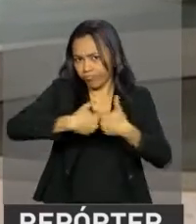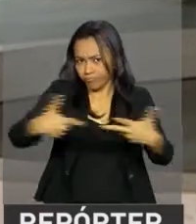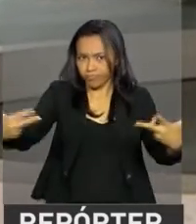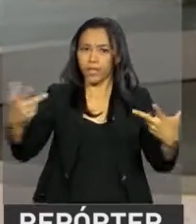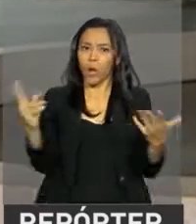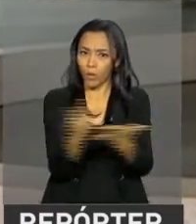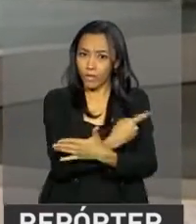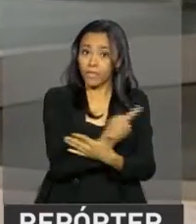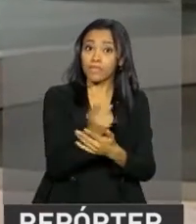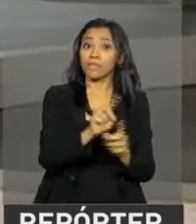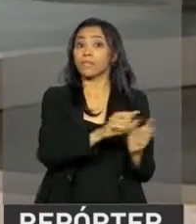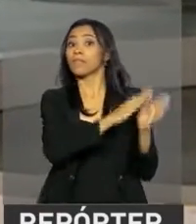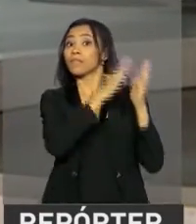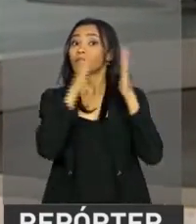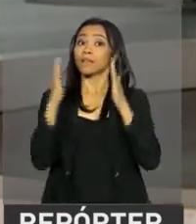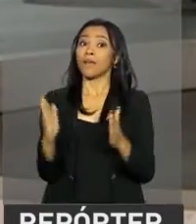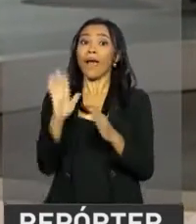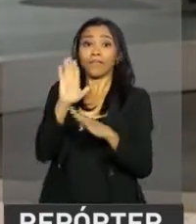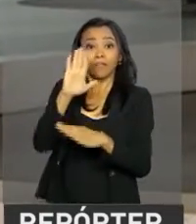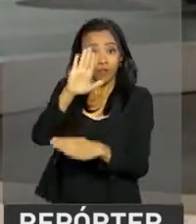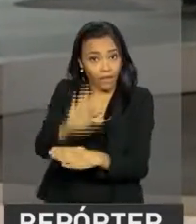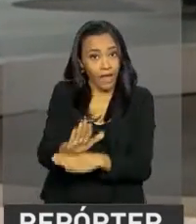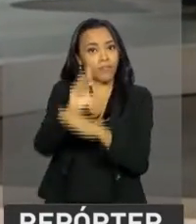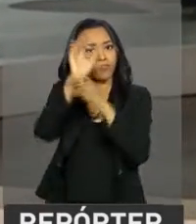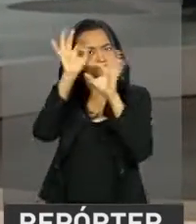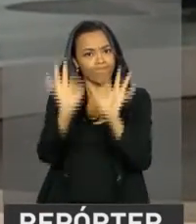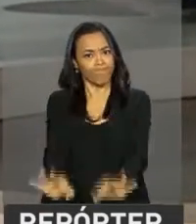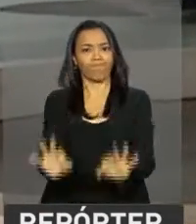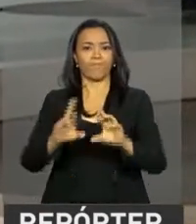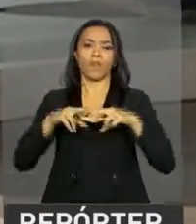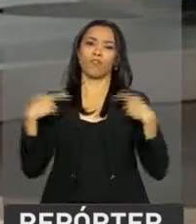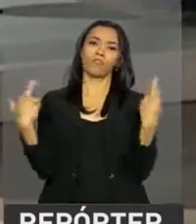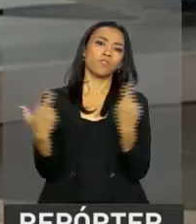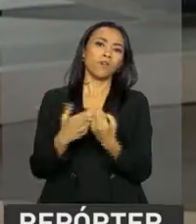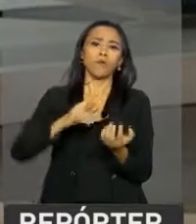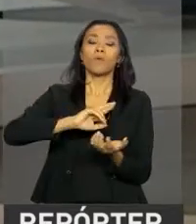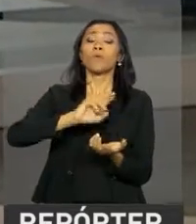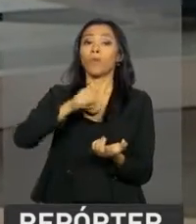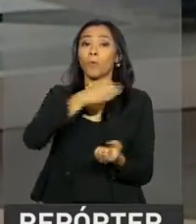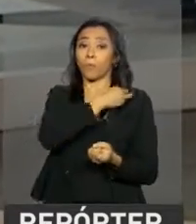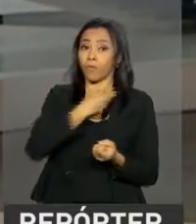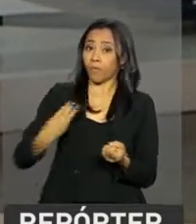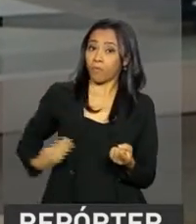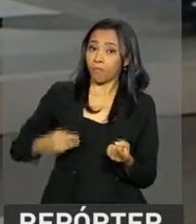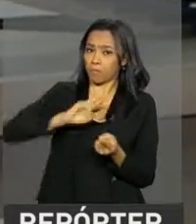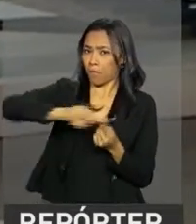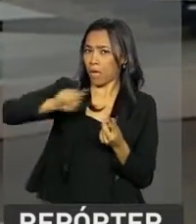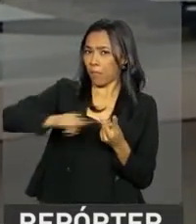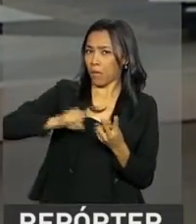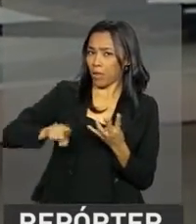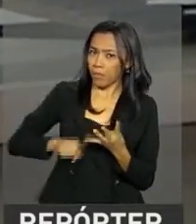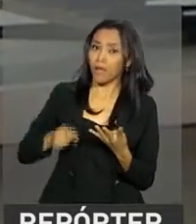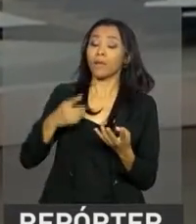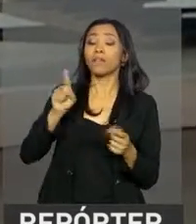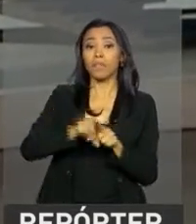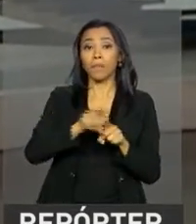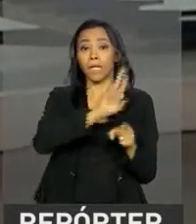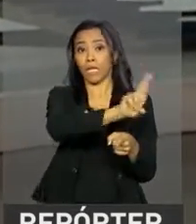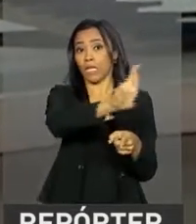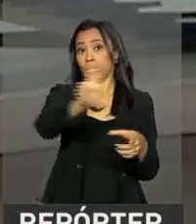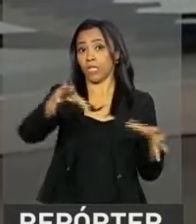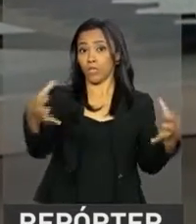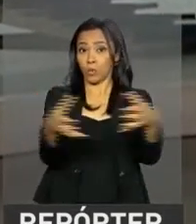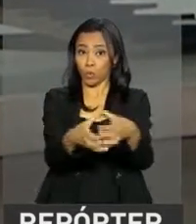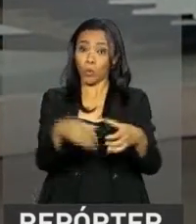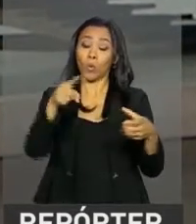já na parte da tarde acontece então a reunião ministerial, a reunião com ministros desses seis países do Cone Sul,